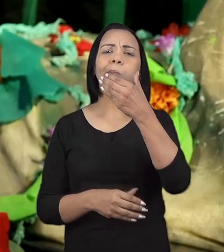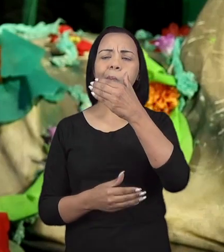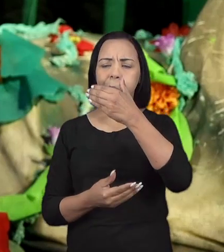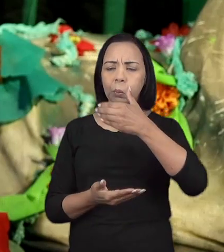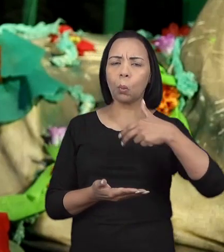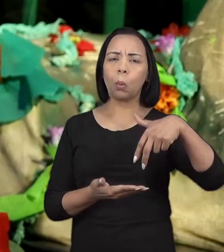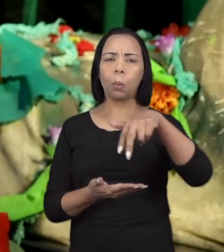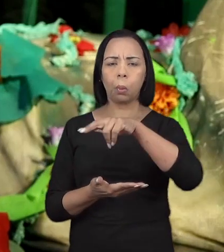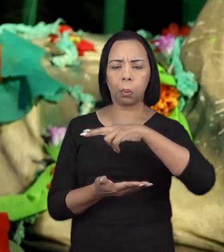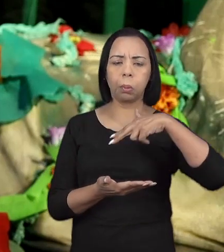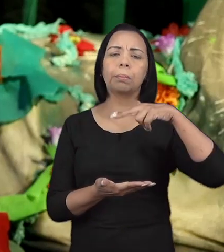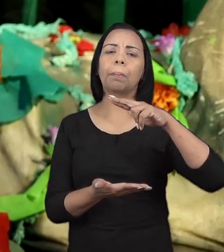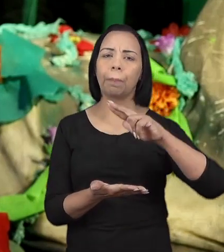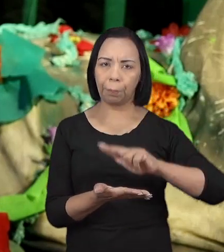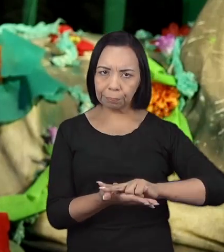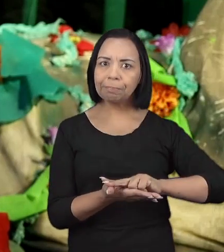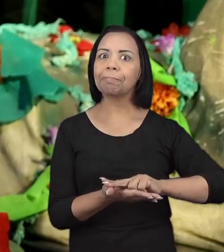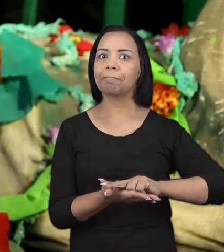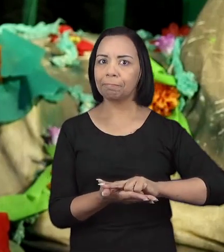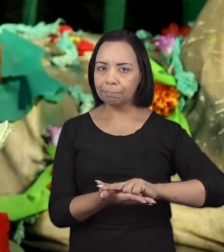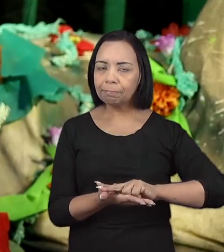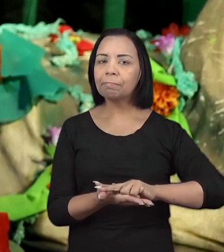de Neve caiu, imóvel.